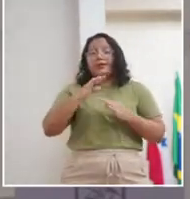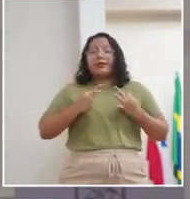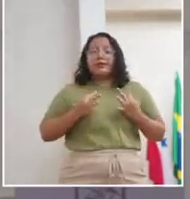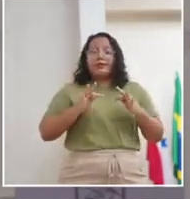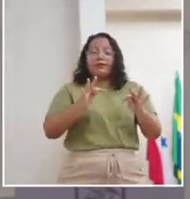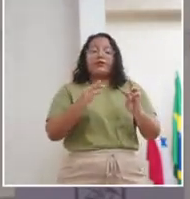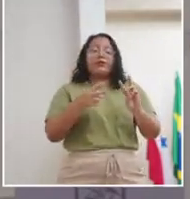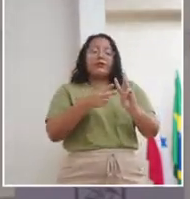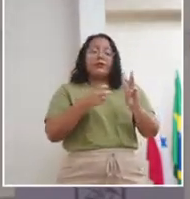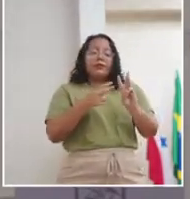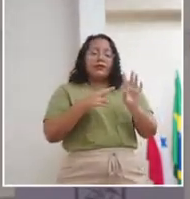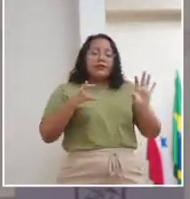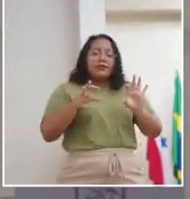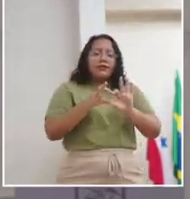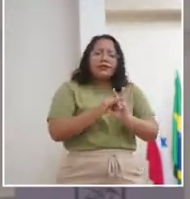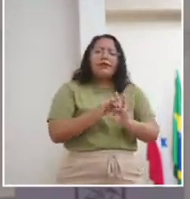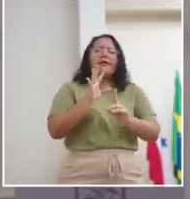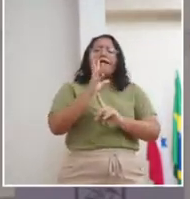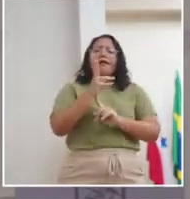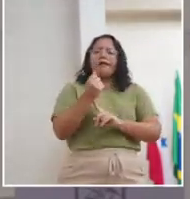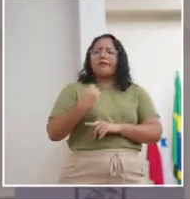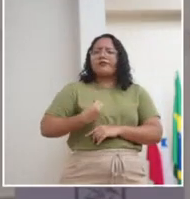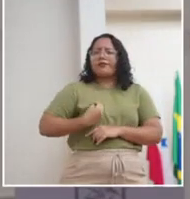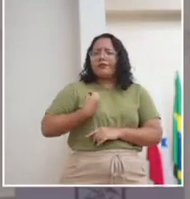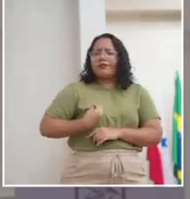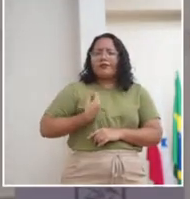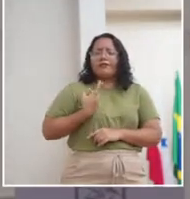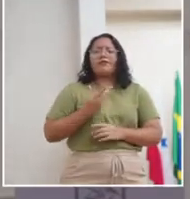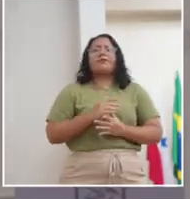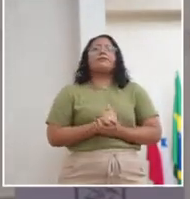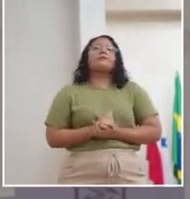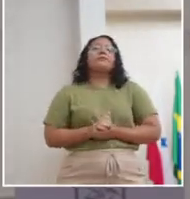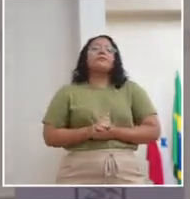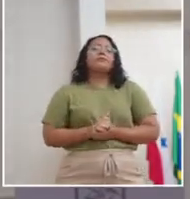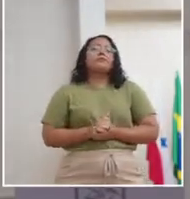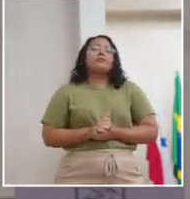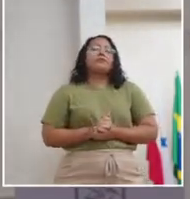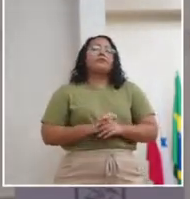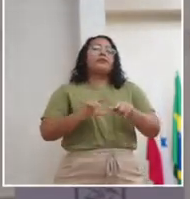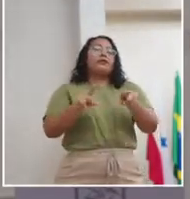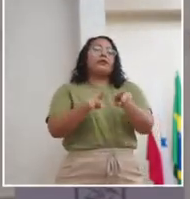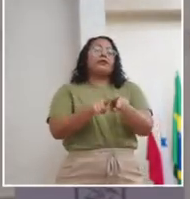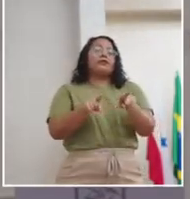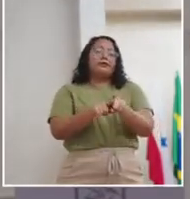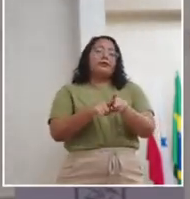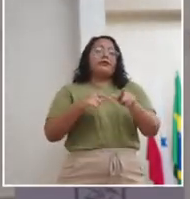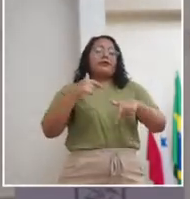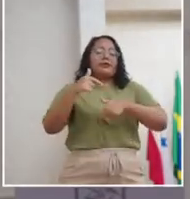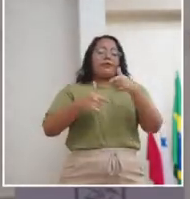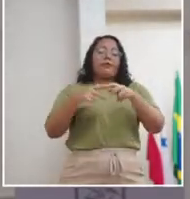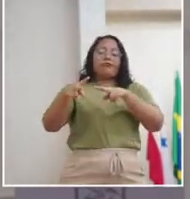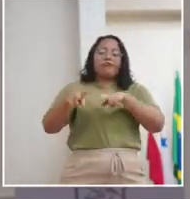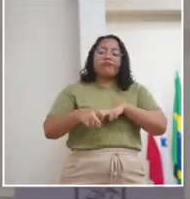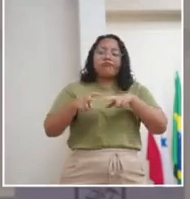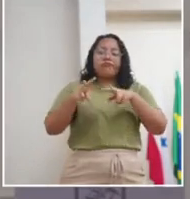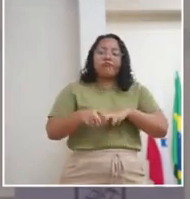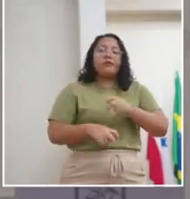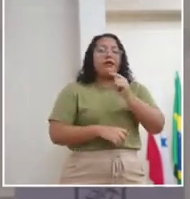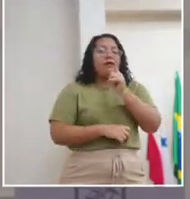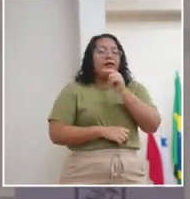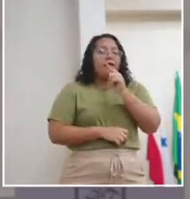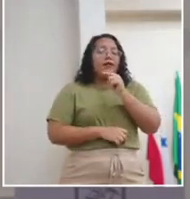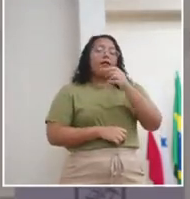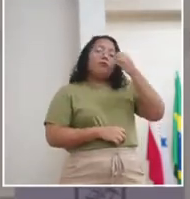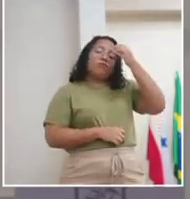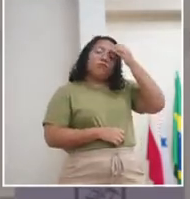da vida, como a cerâmica, fiação, tecelagem, trançado e plumário. E além do manejo agrícola e hídrico, os